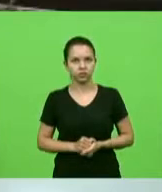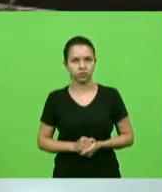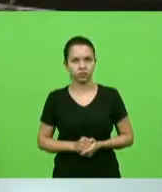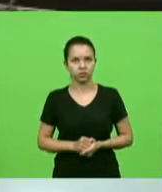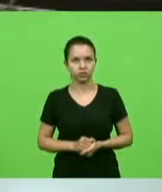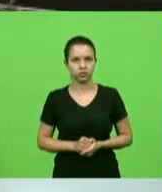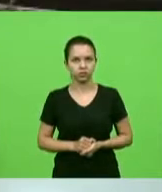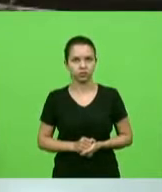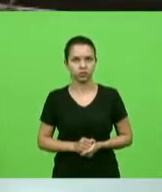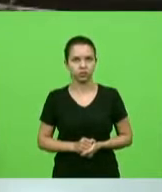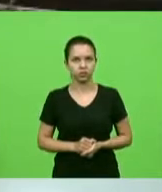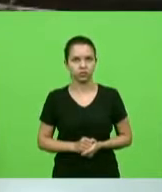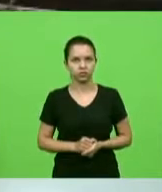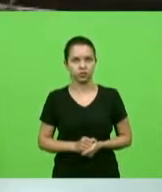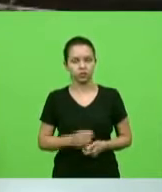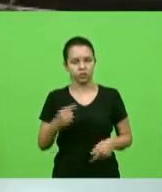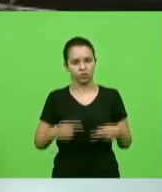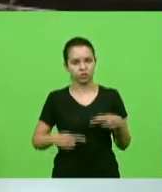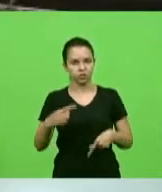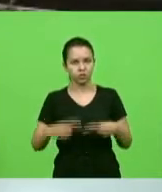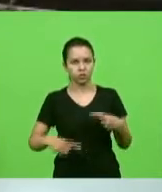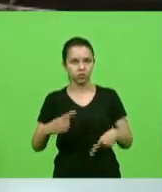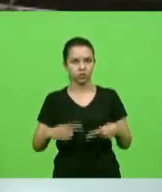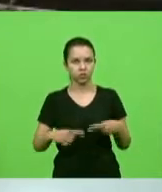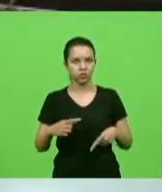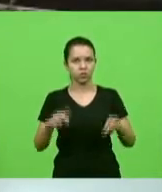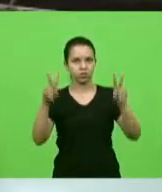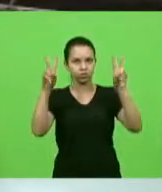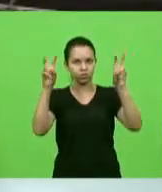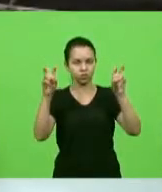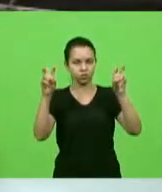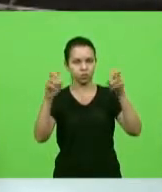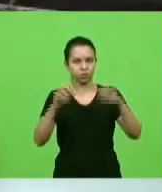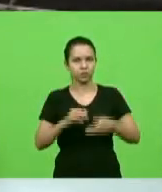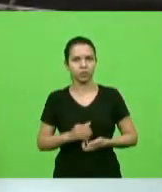eu preciso discorrer um pouco sobre